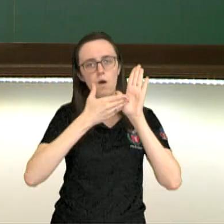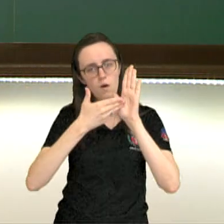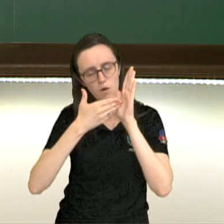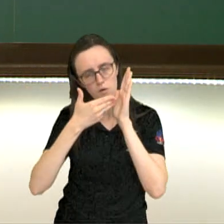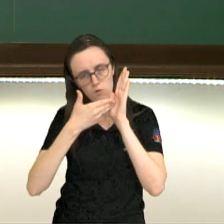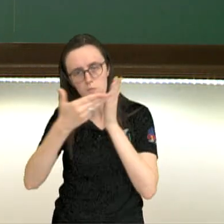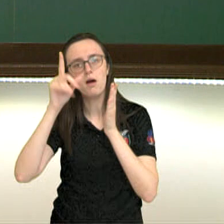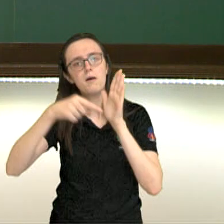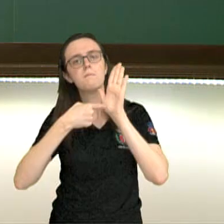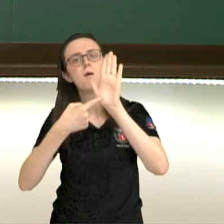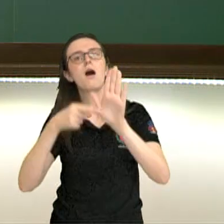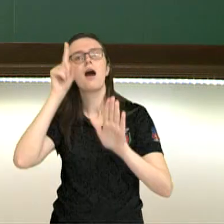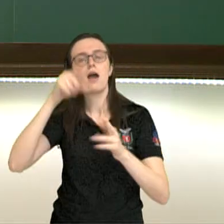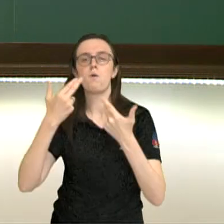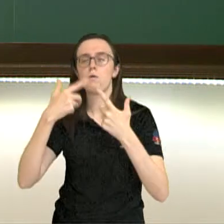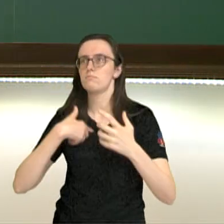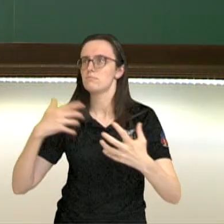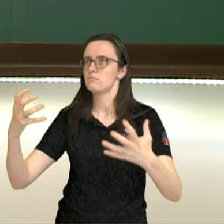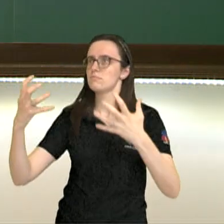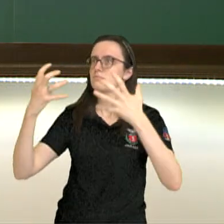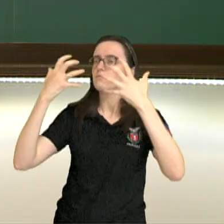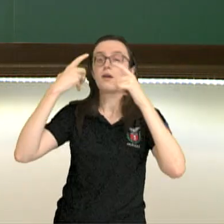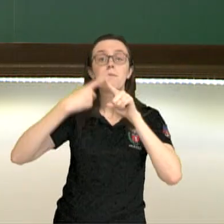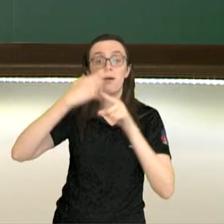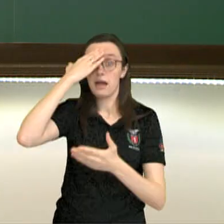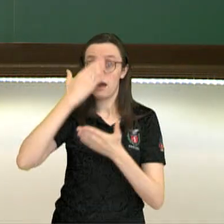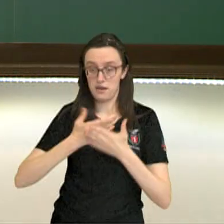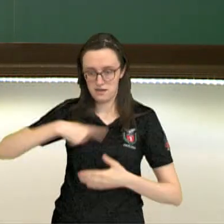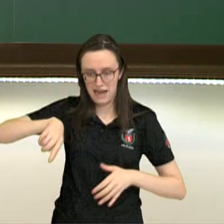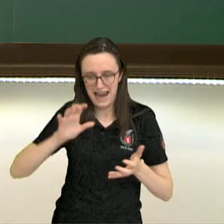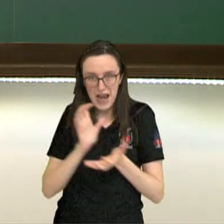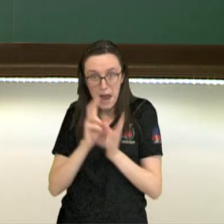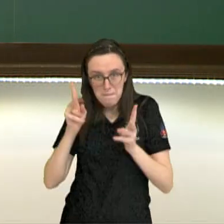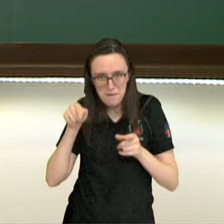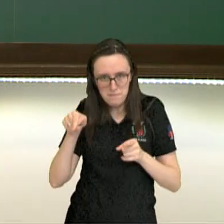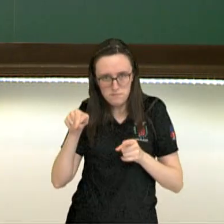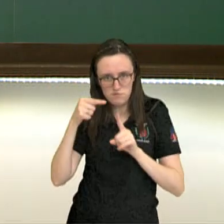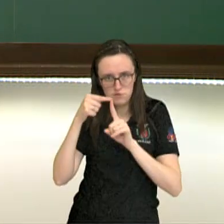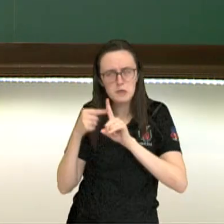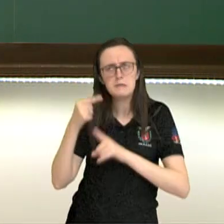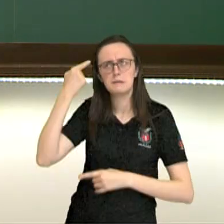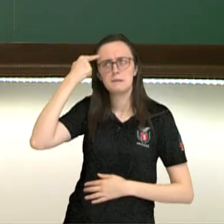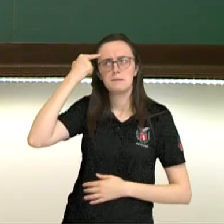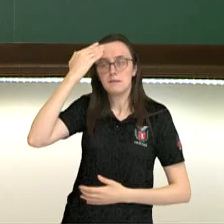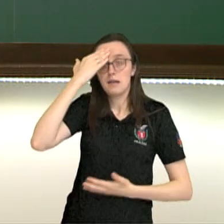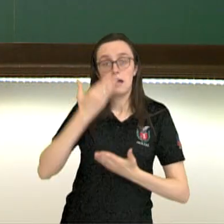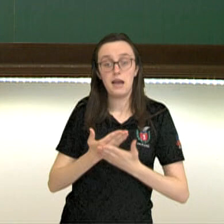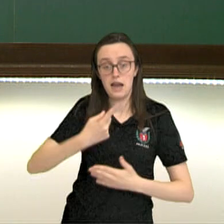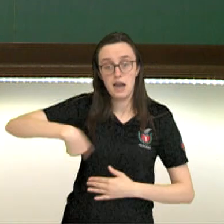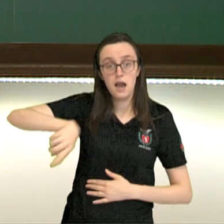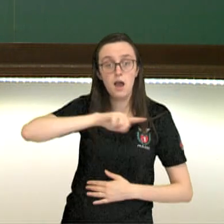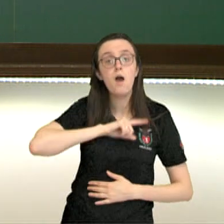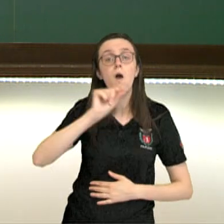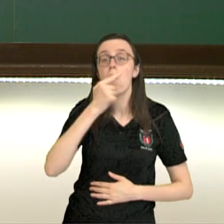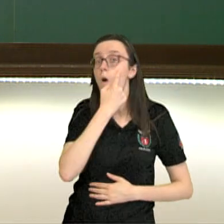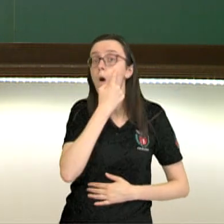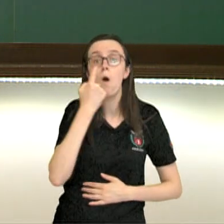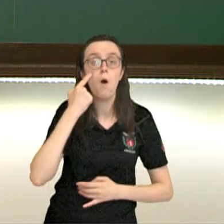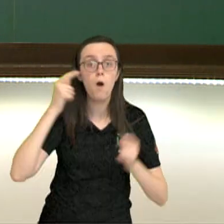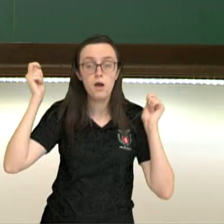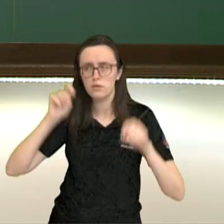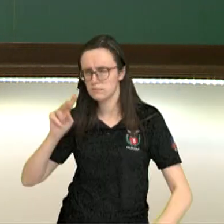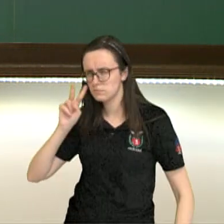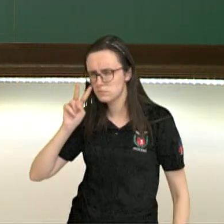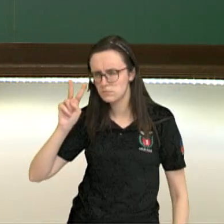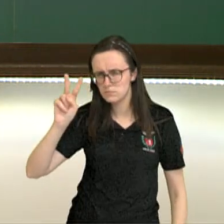com a ofuscação, porque acreditavam os impressionistas que o nosso olho é capaz de ver